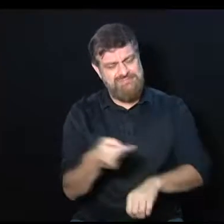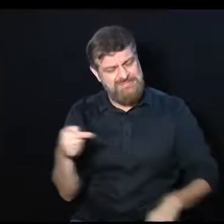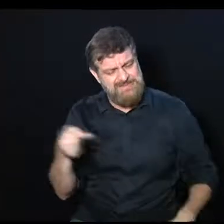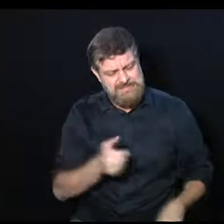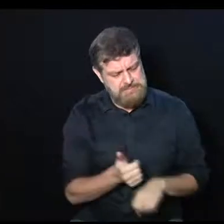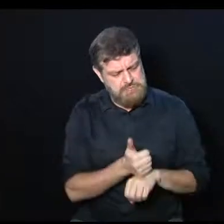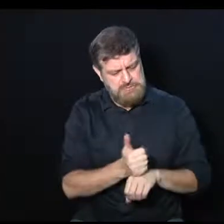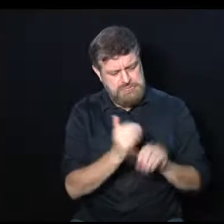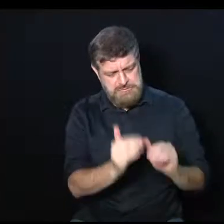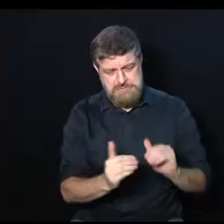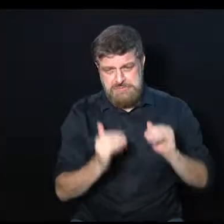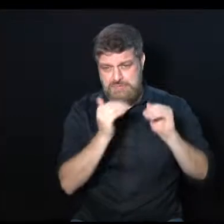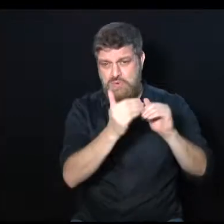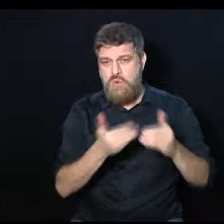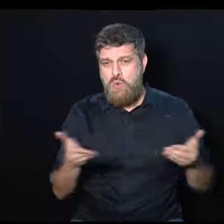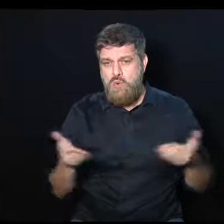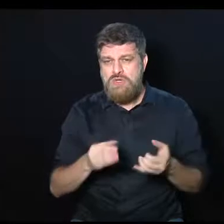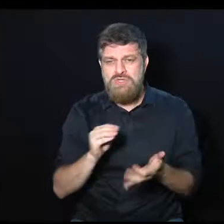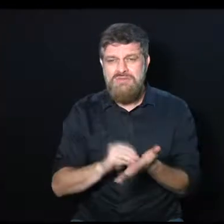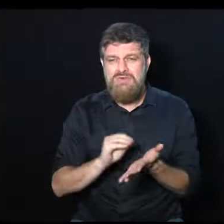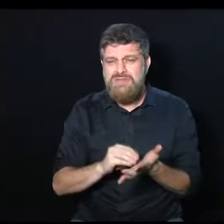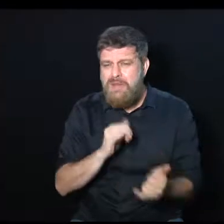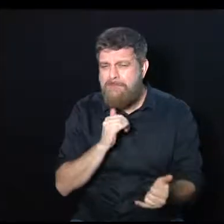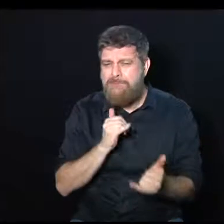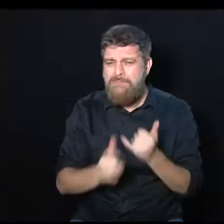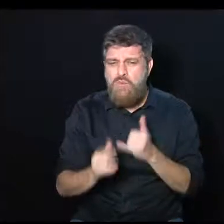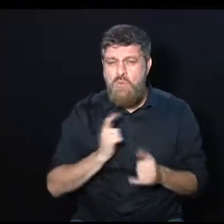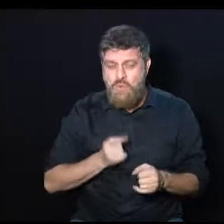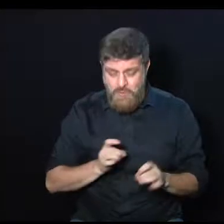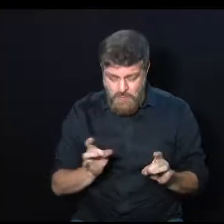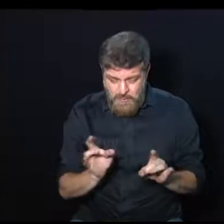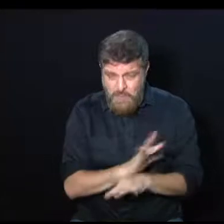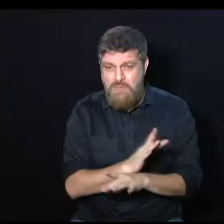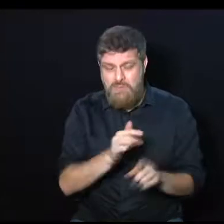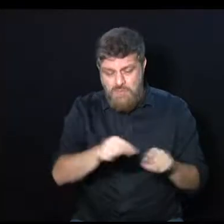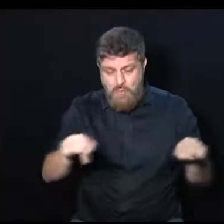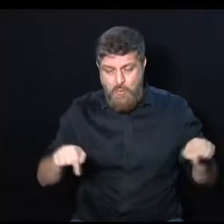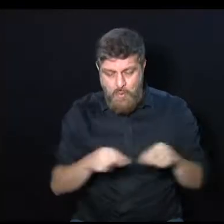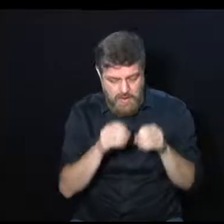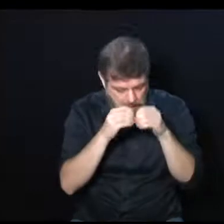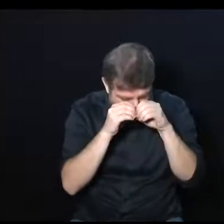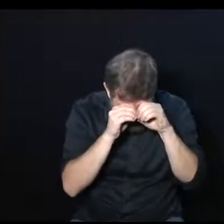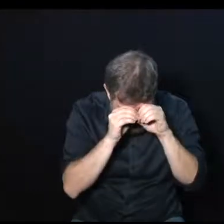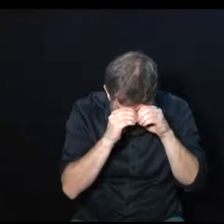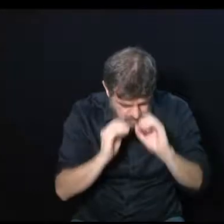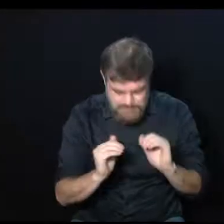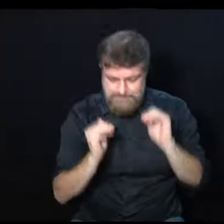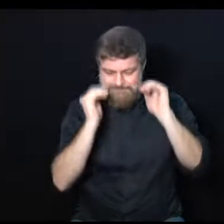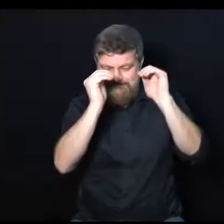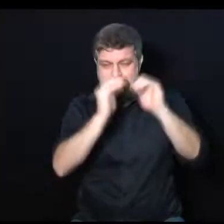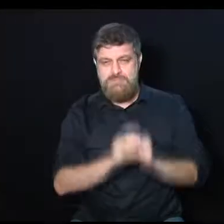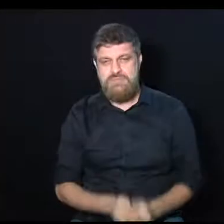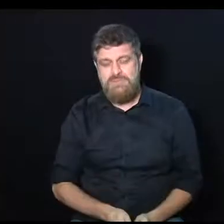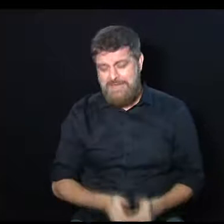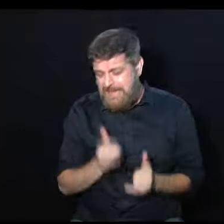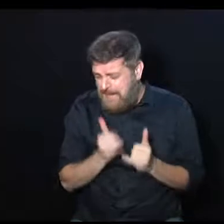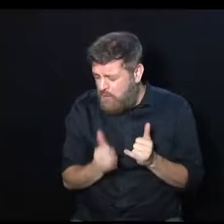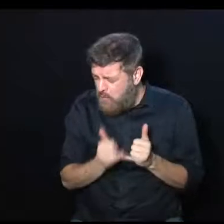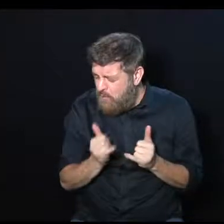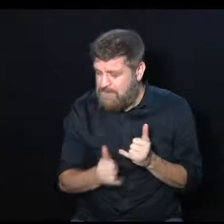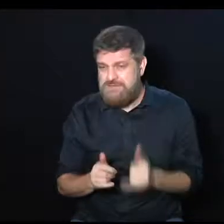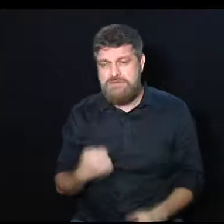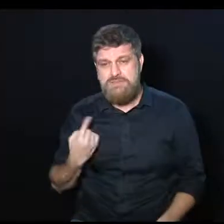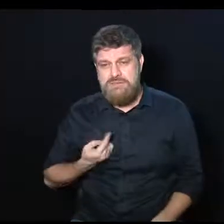e hoje falta muito pouca coisa para a gente ter praticamente um laboratório completo. E também, muitas vezes, nosso atendimento